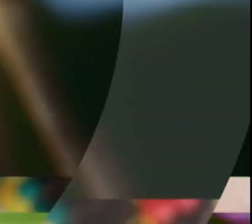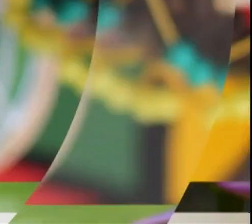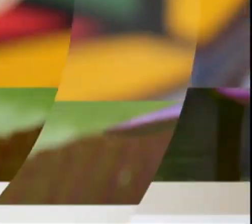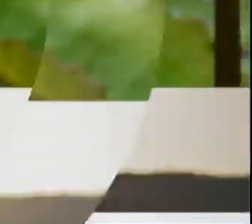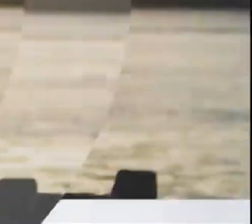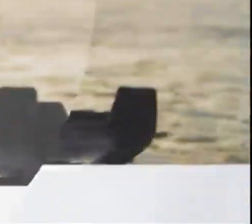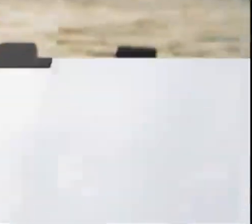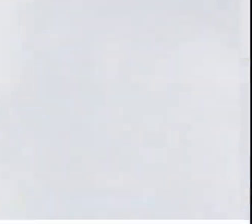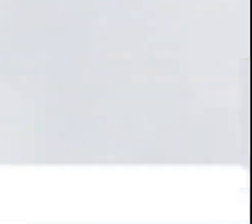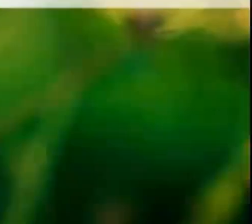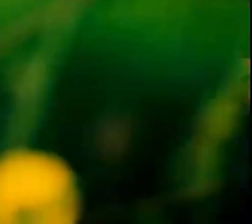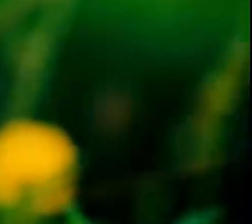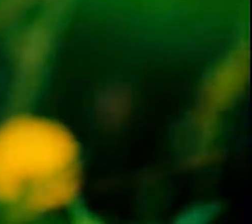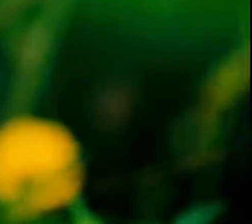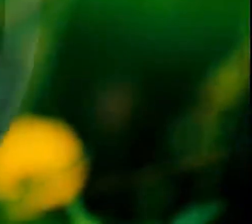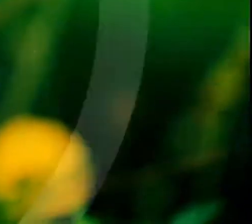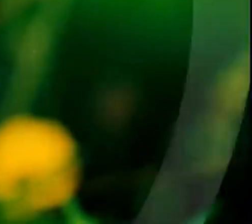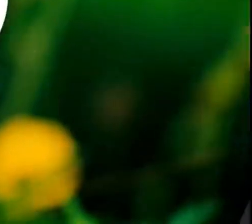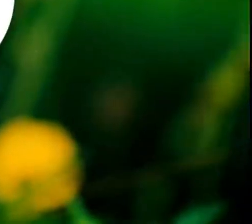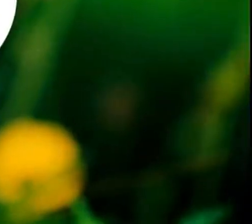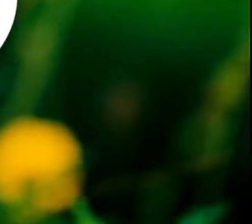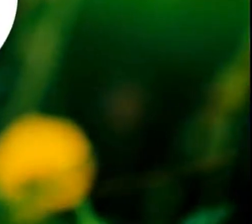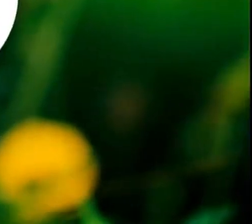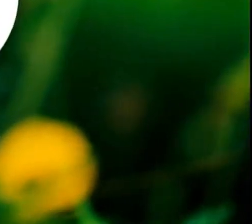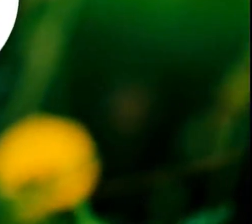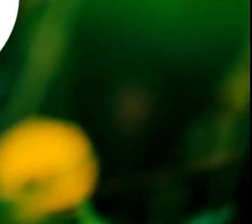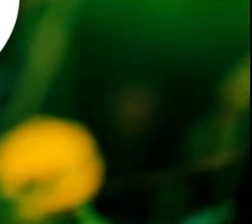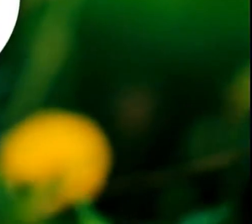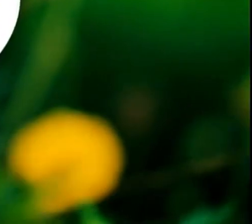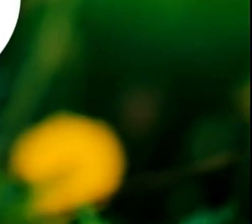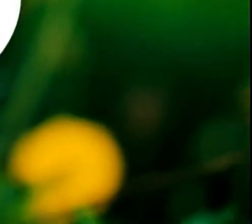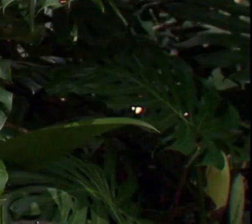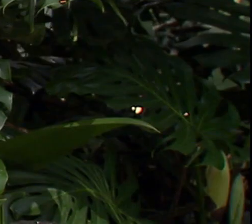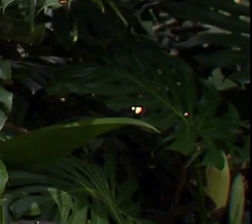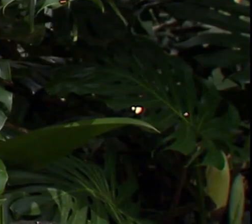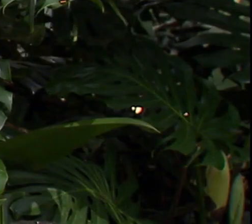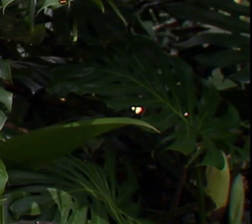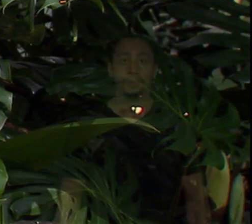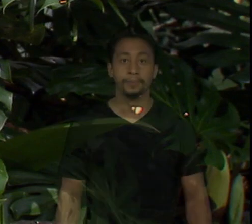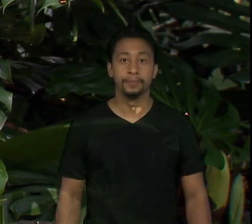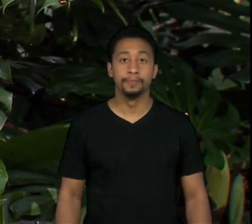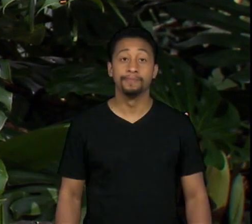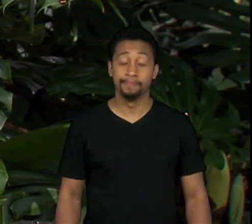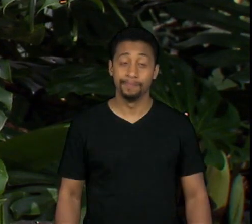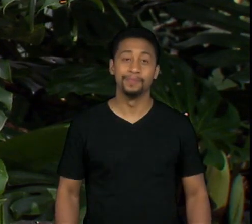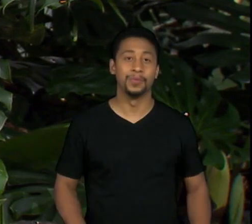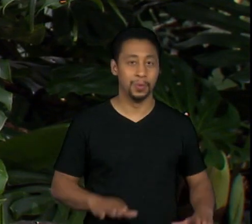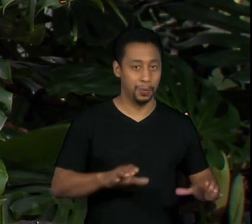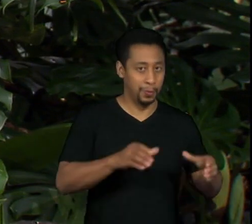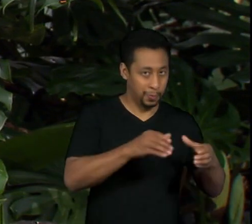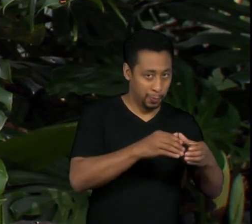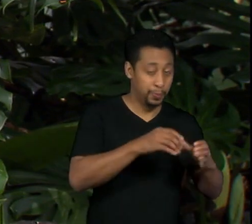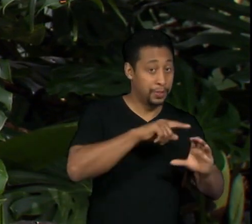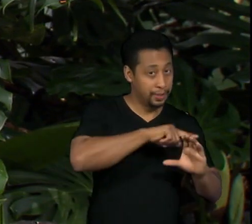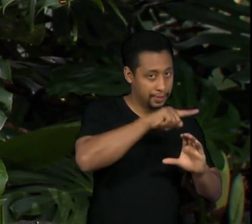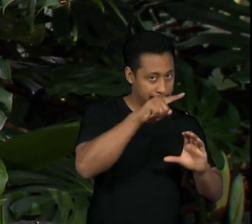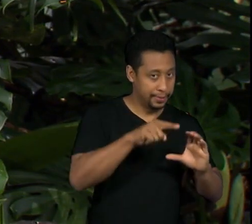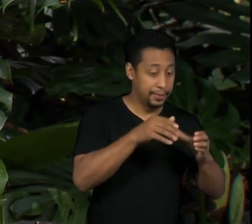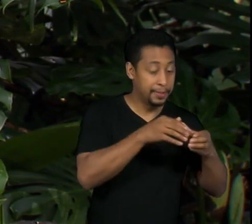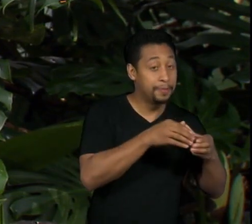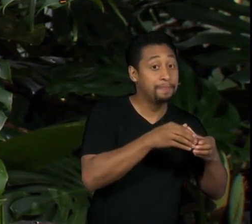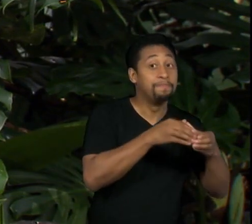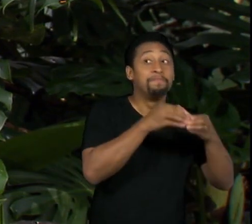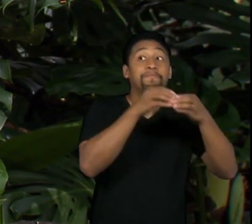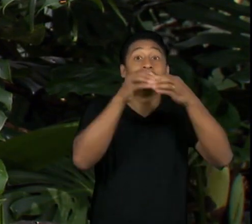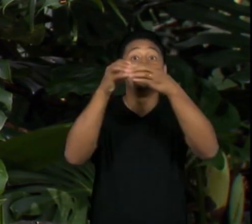Uma Uma expedição científica liderada pela